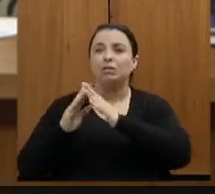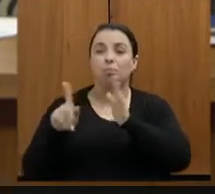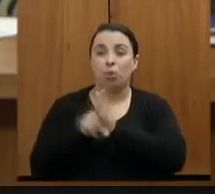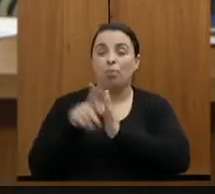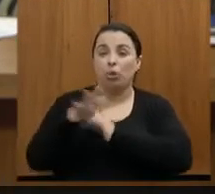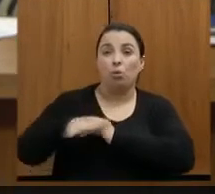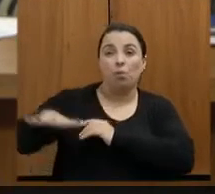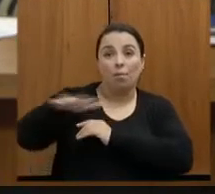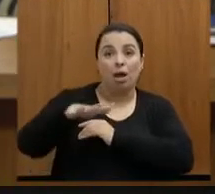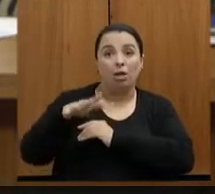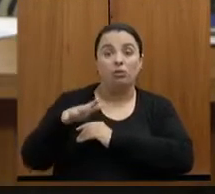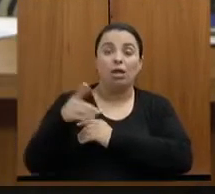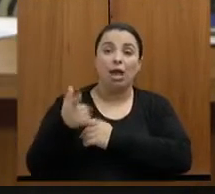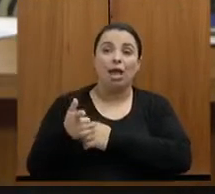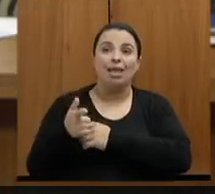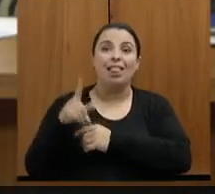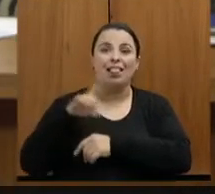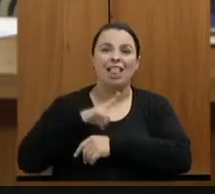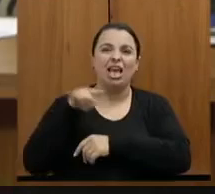rápido, muito importante.